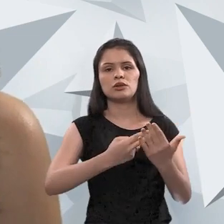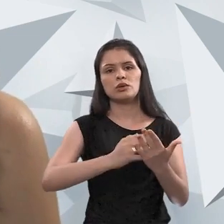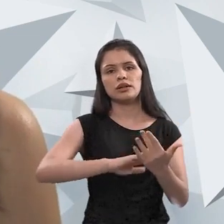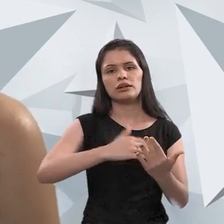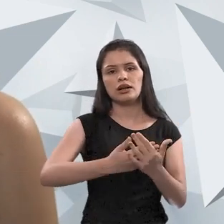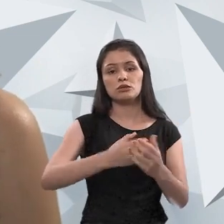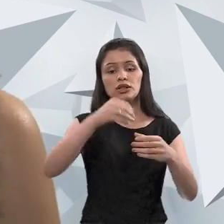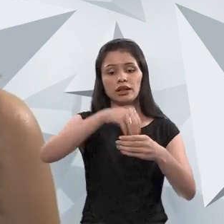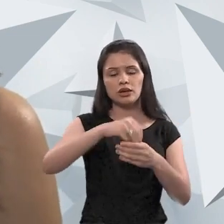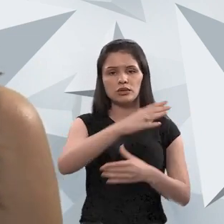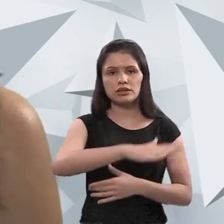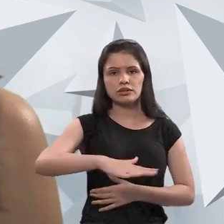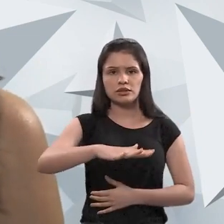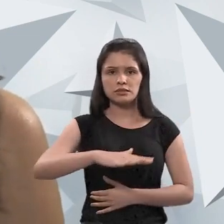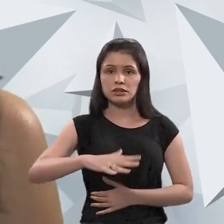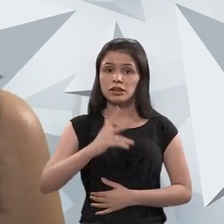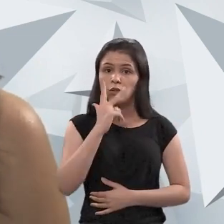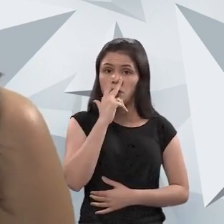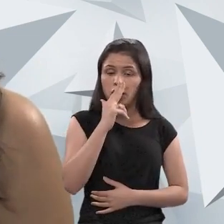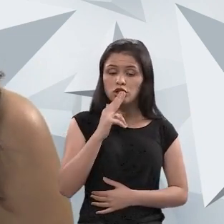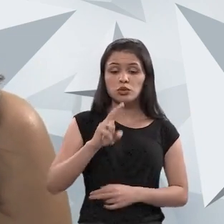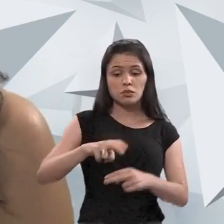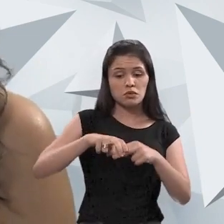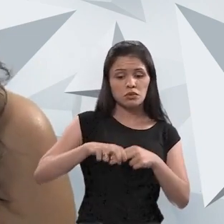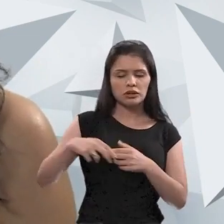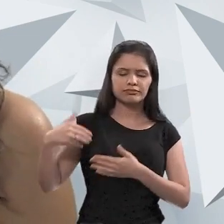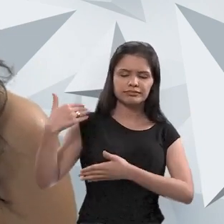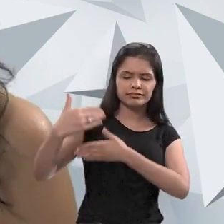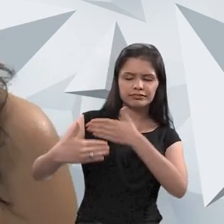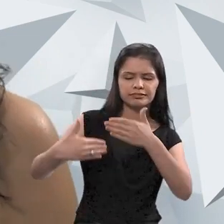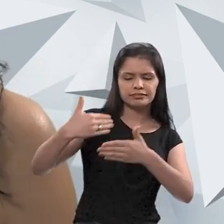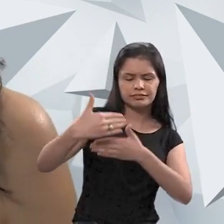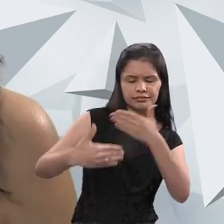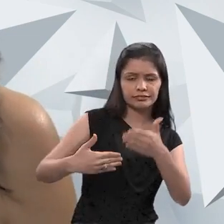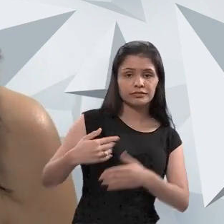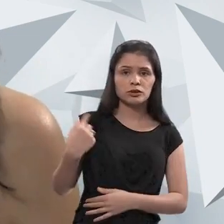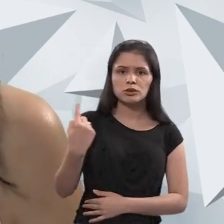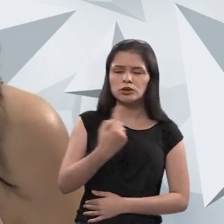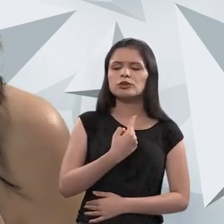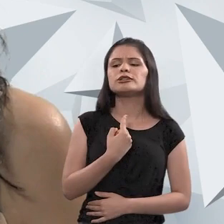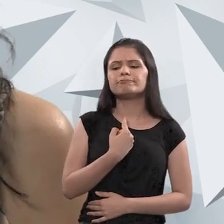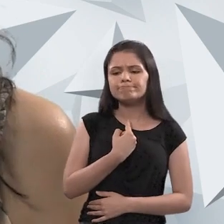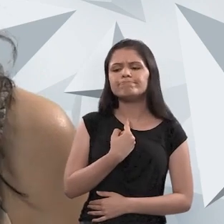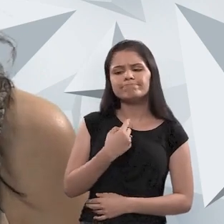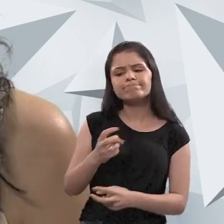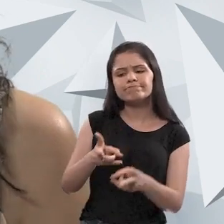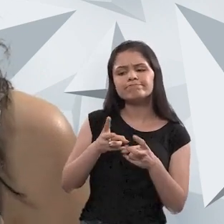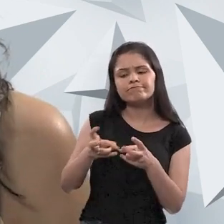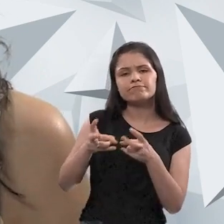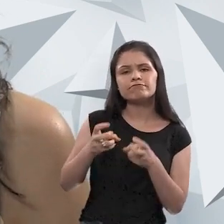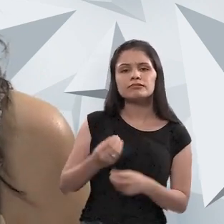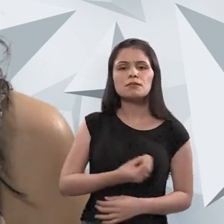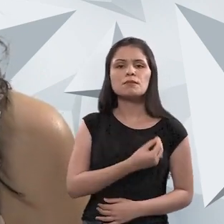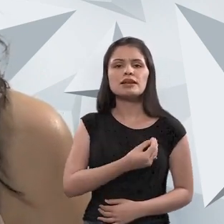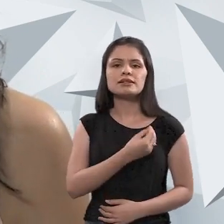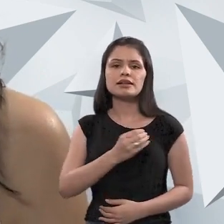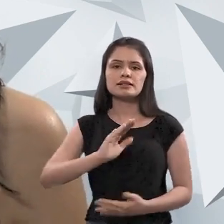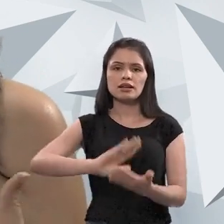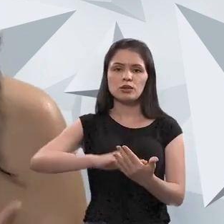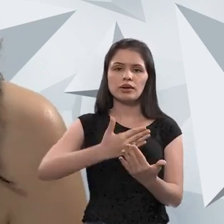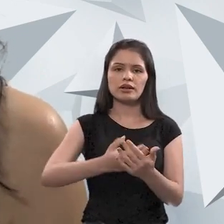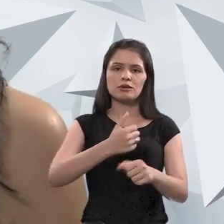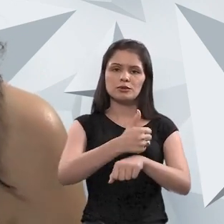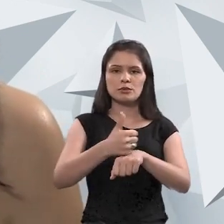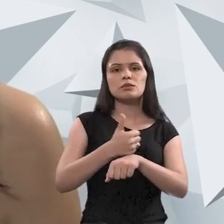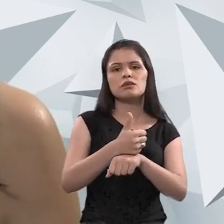intérprete nesses espaços. Então, eu acredito que seja em decorrer desse trajeto que a gente tem